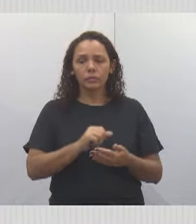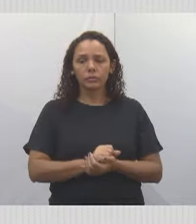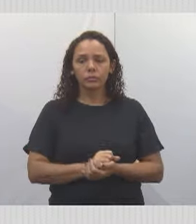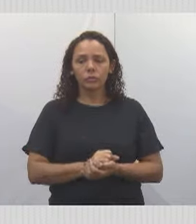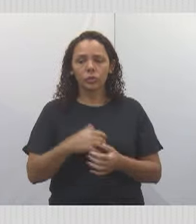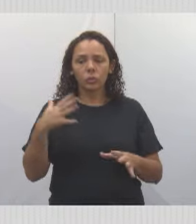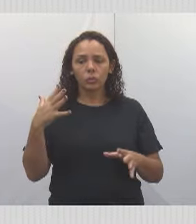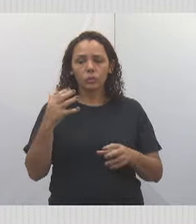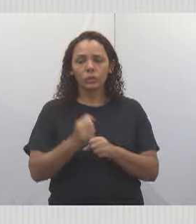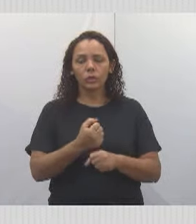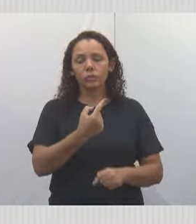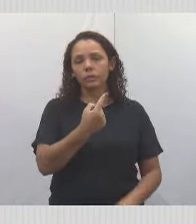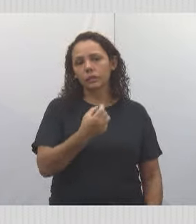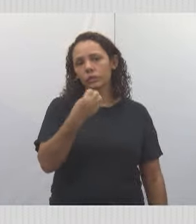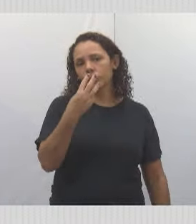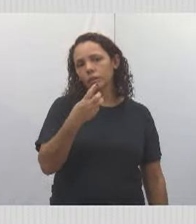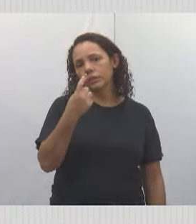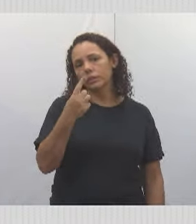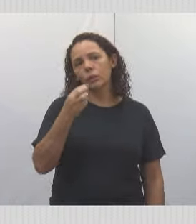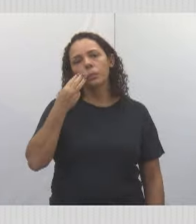fechamos um total de